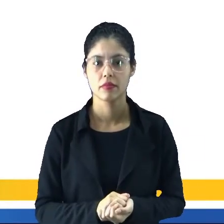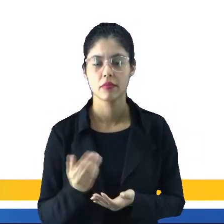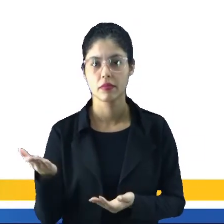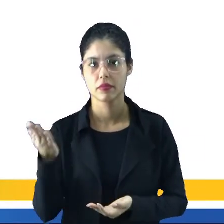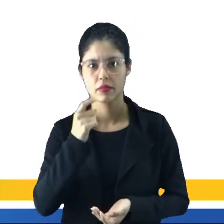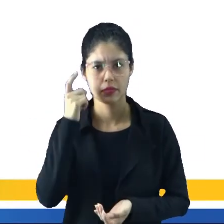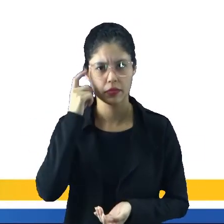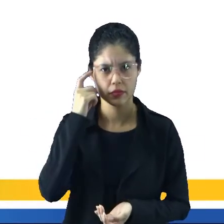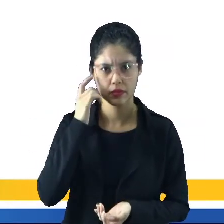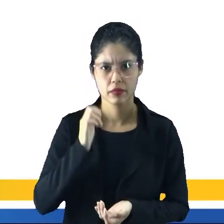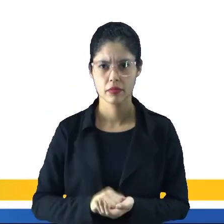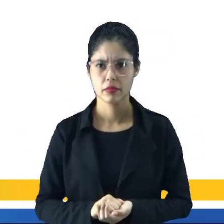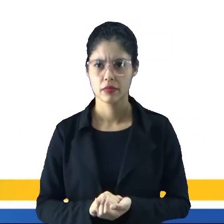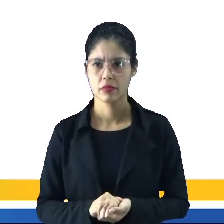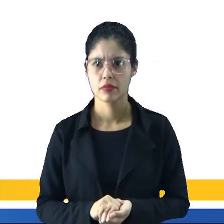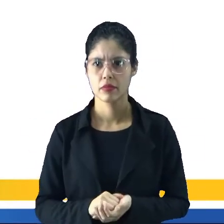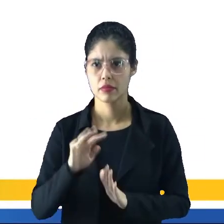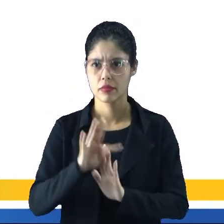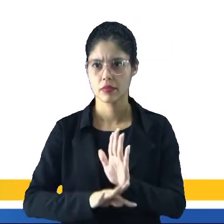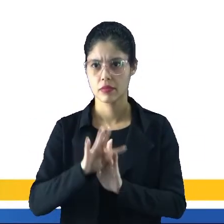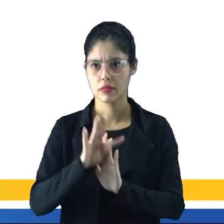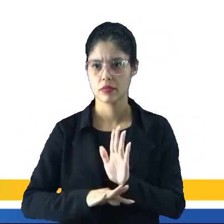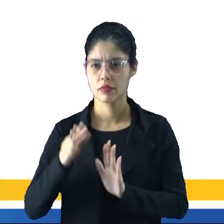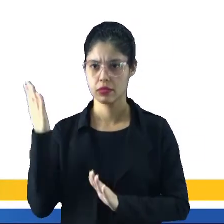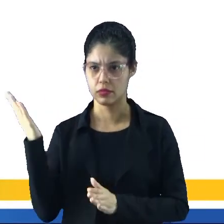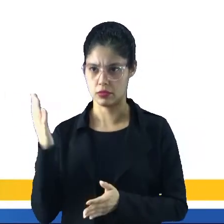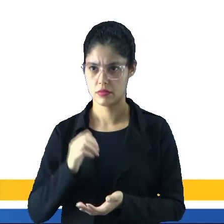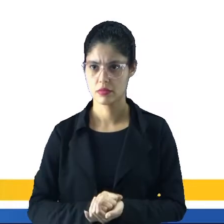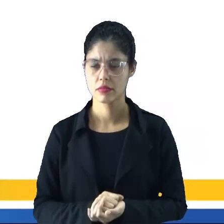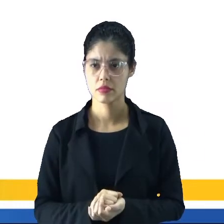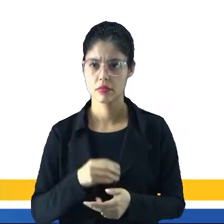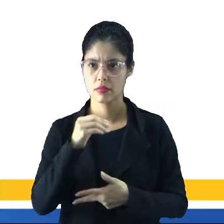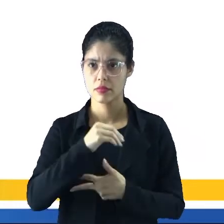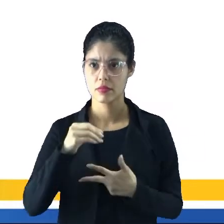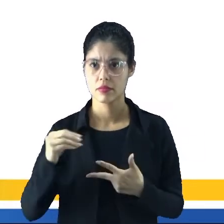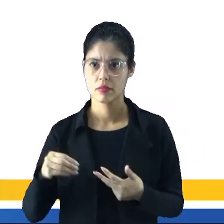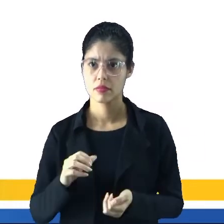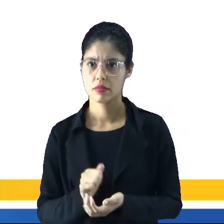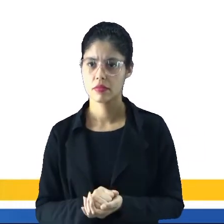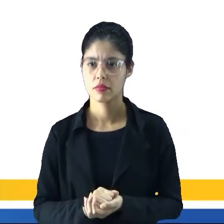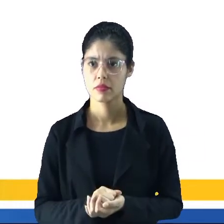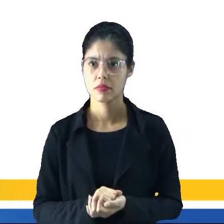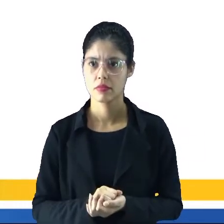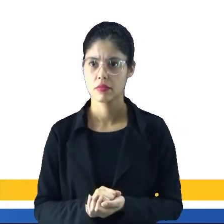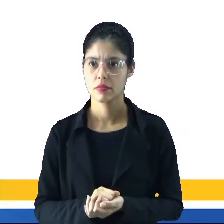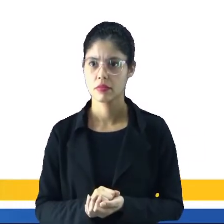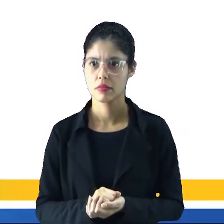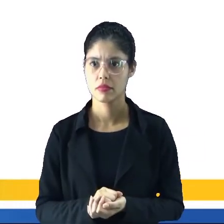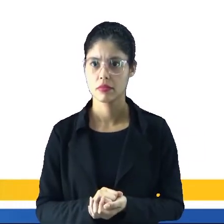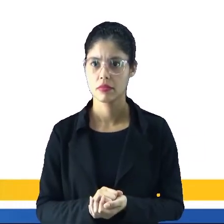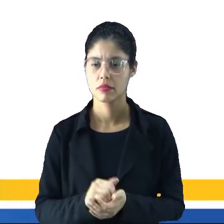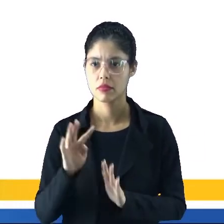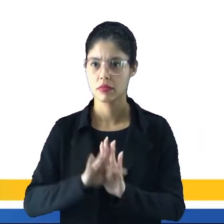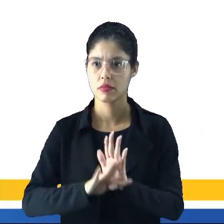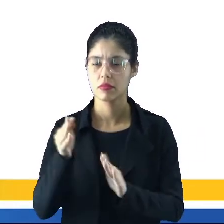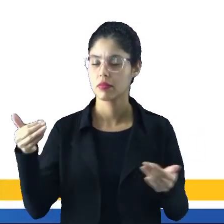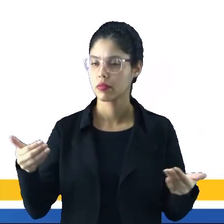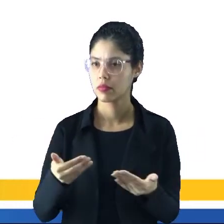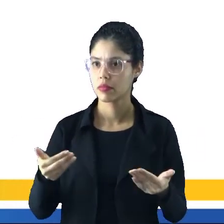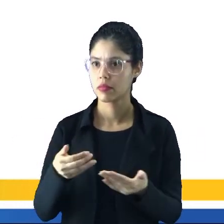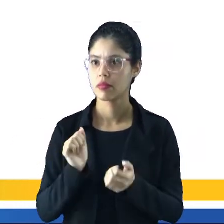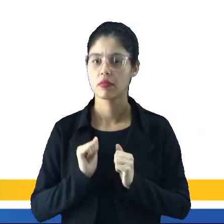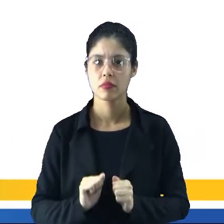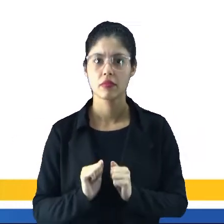Vamos imaginar que caiu um texto desse no Enem, tá? Uma situação hipotética. É um texto da